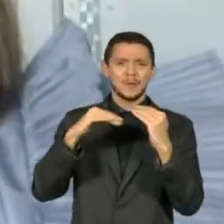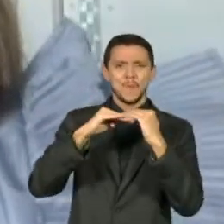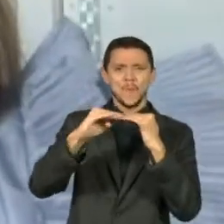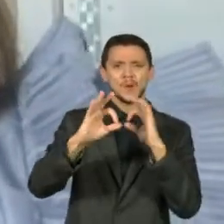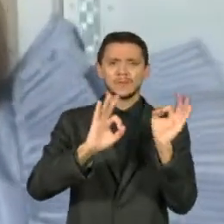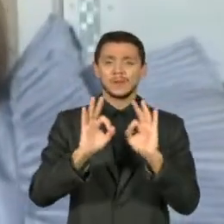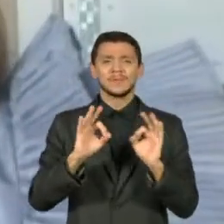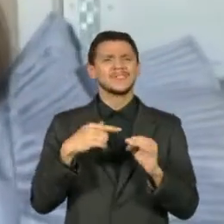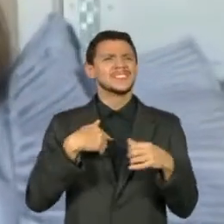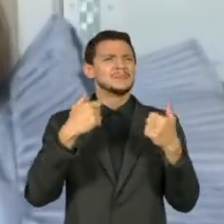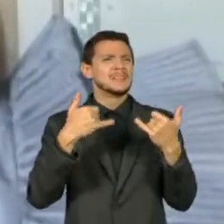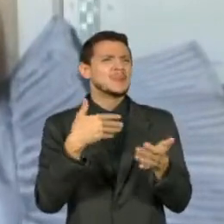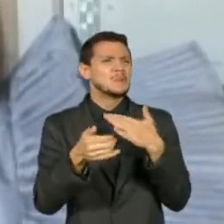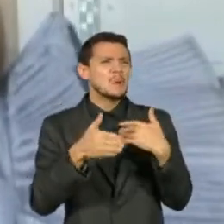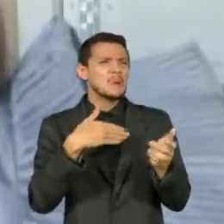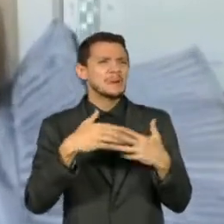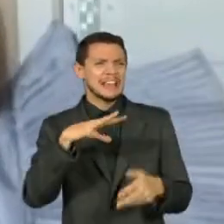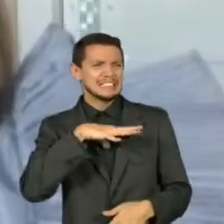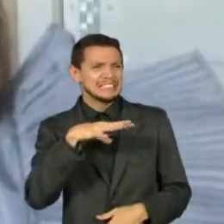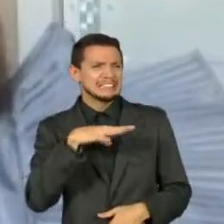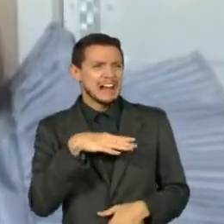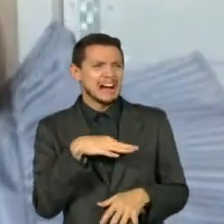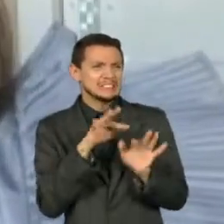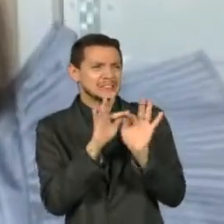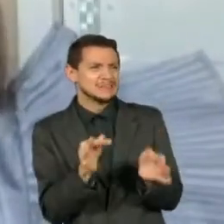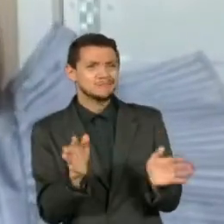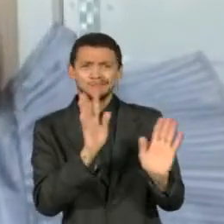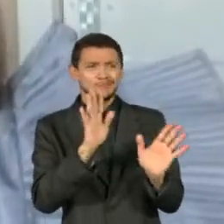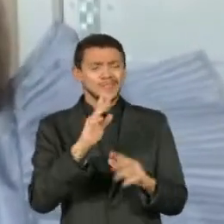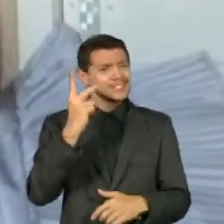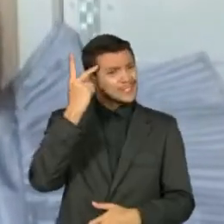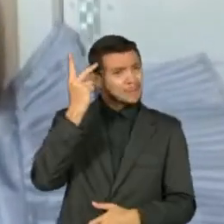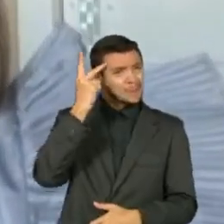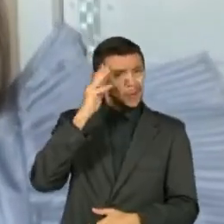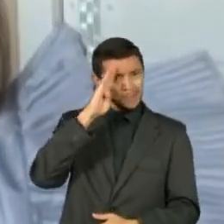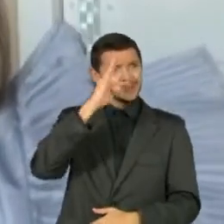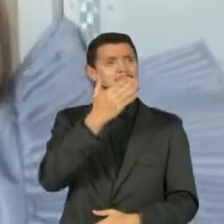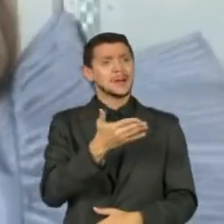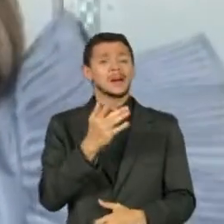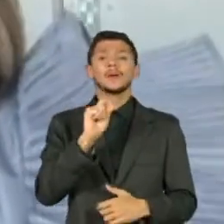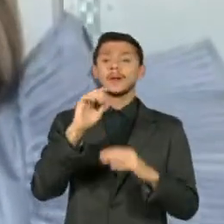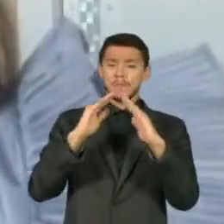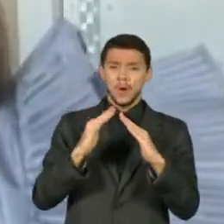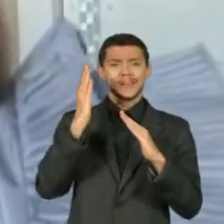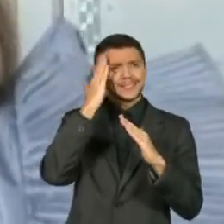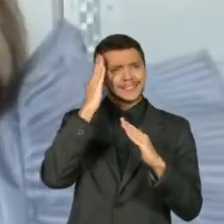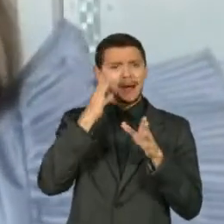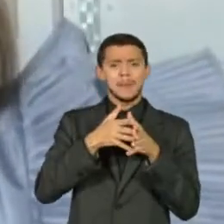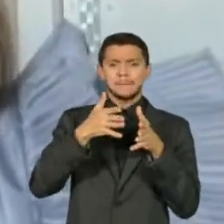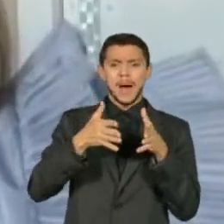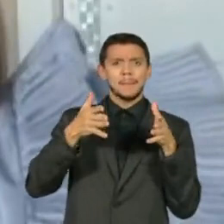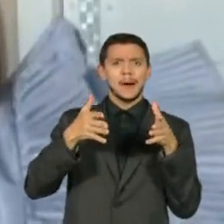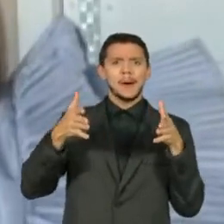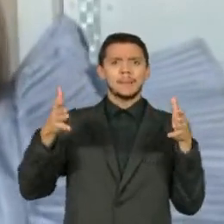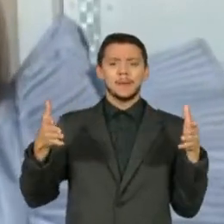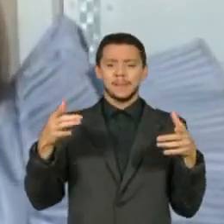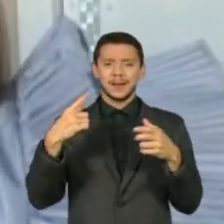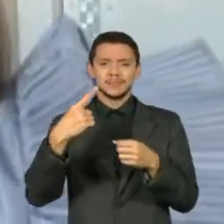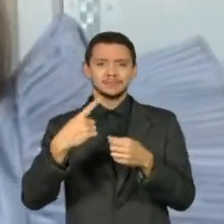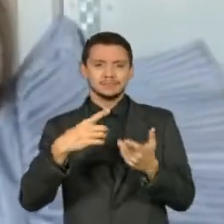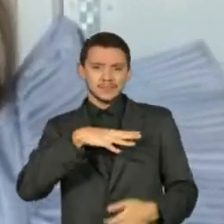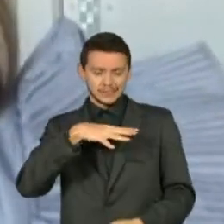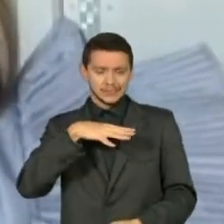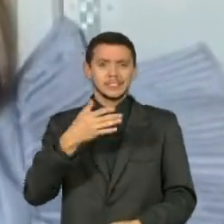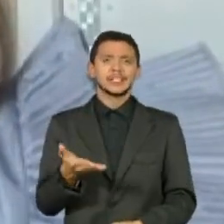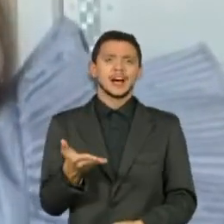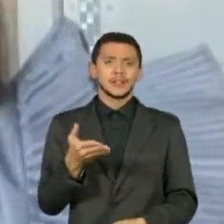né? E é impressionante, né? Quem mora aqui sabe que a cidade cresce muito. Como é que pode crescer tanto,